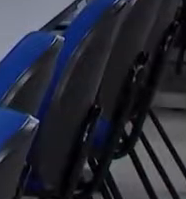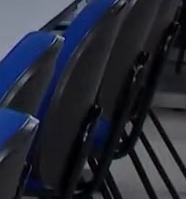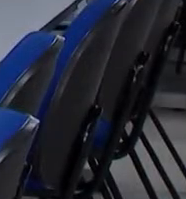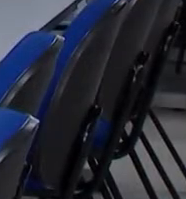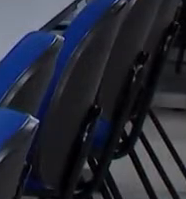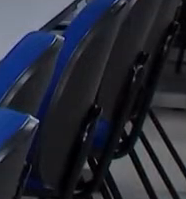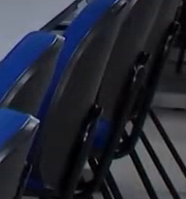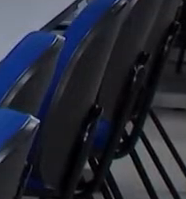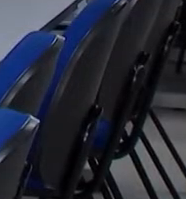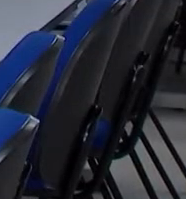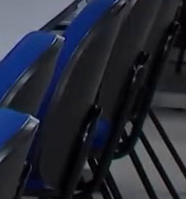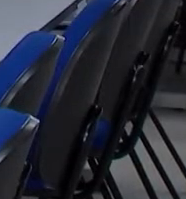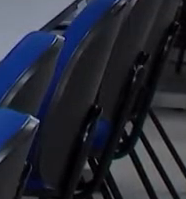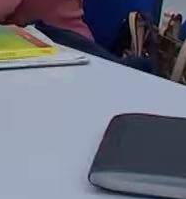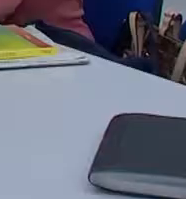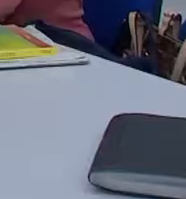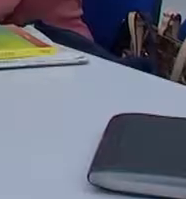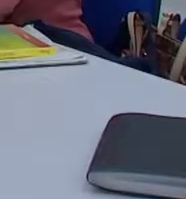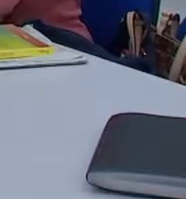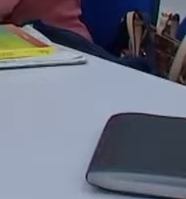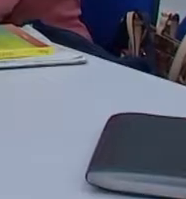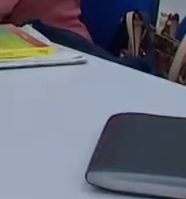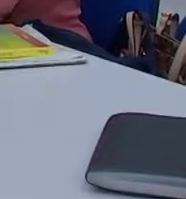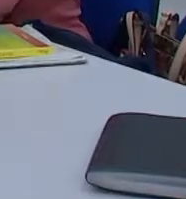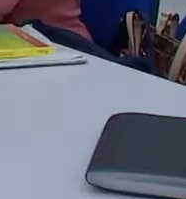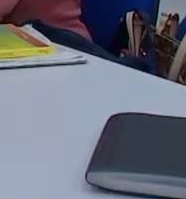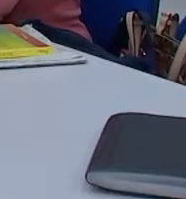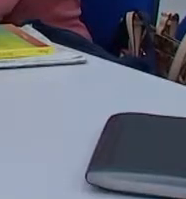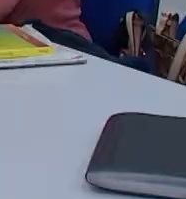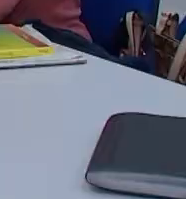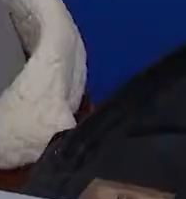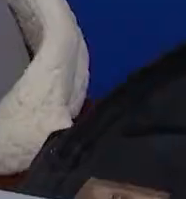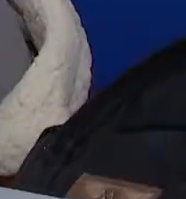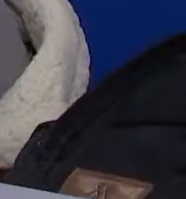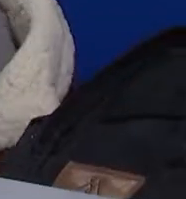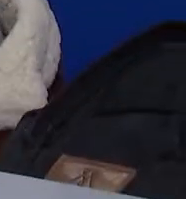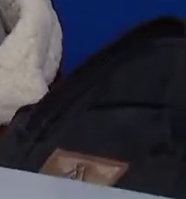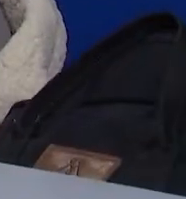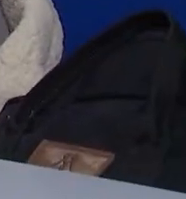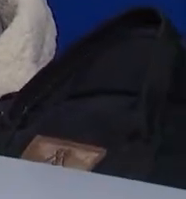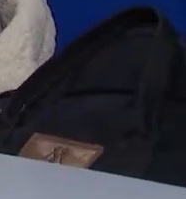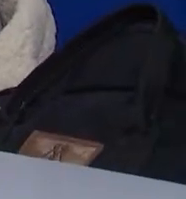Nesta pista, sai na frente quem está melhor preparado.